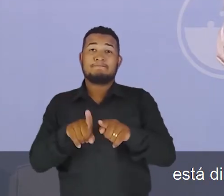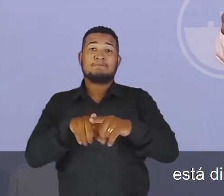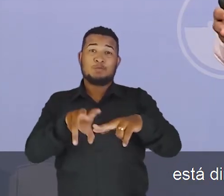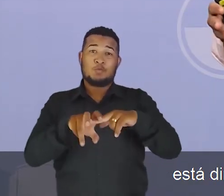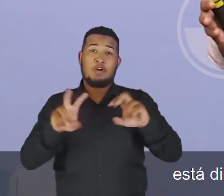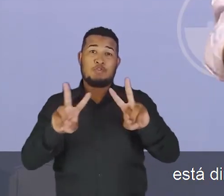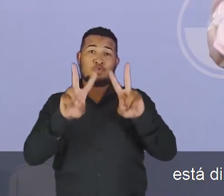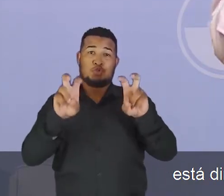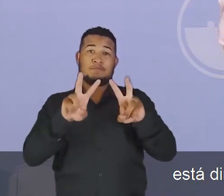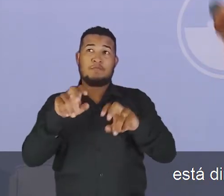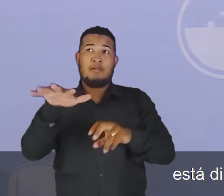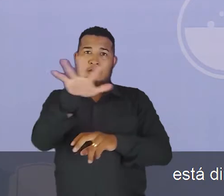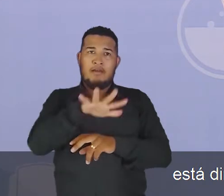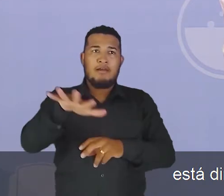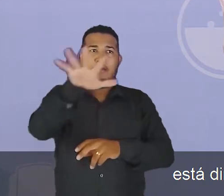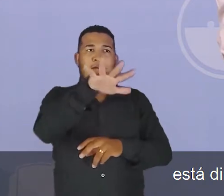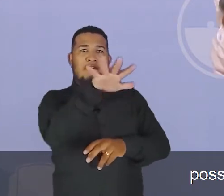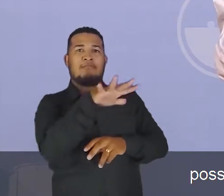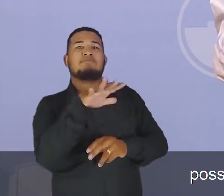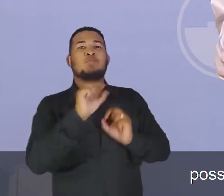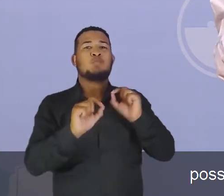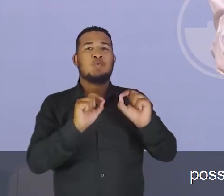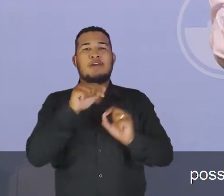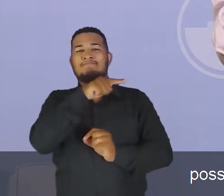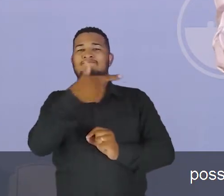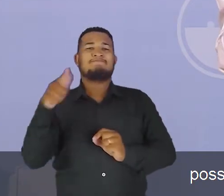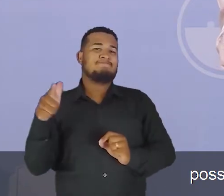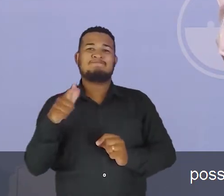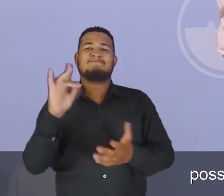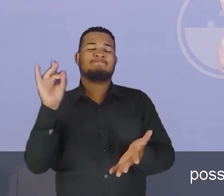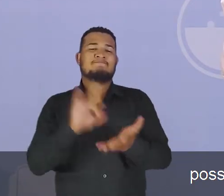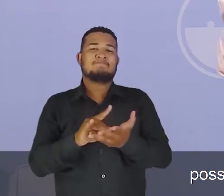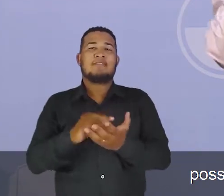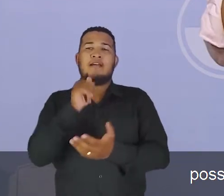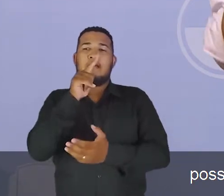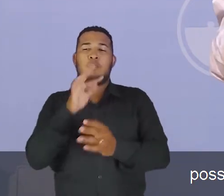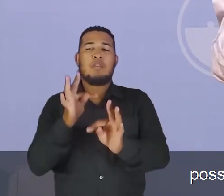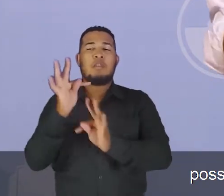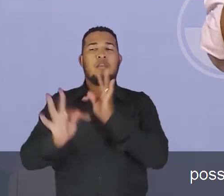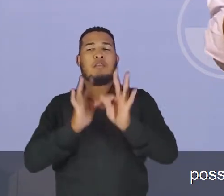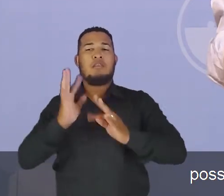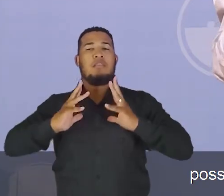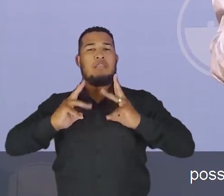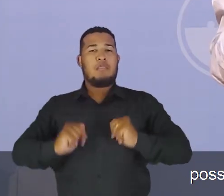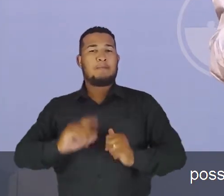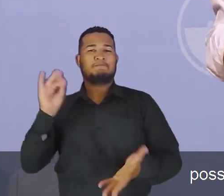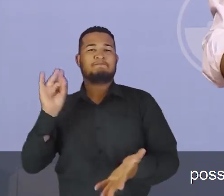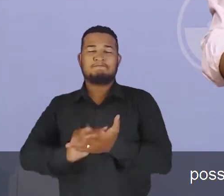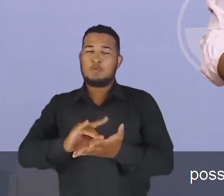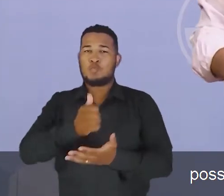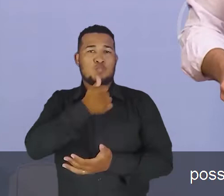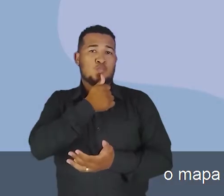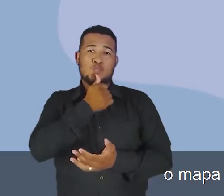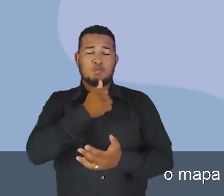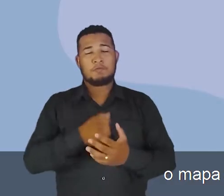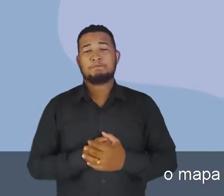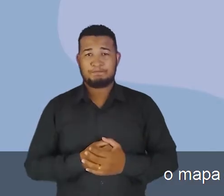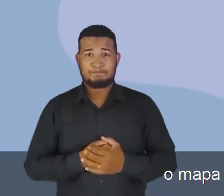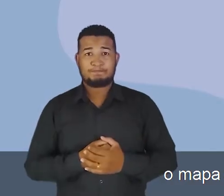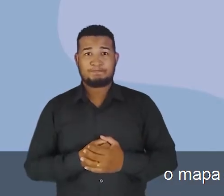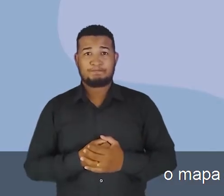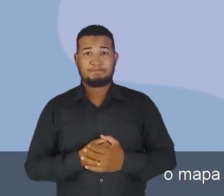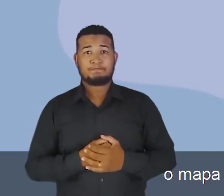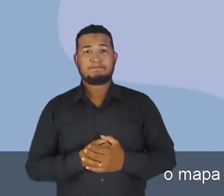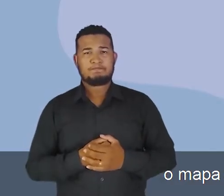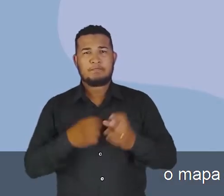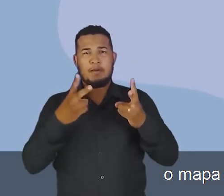essas regiões que não possuem um sistema de tratamento de água eficiente. Volta para o mapa e